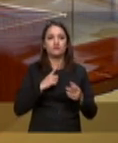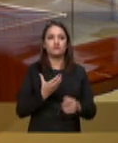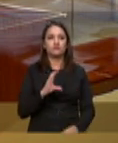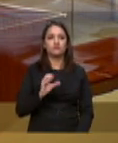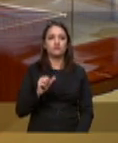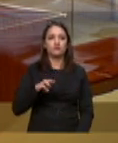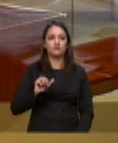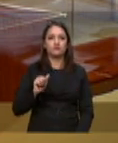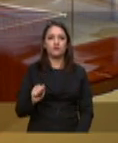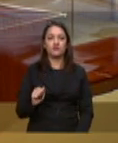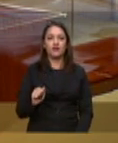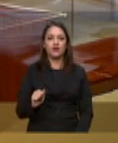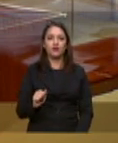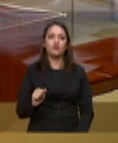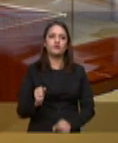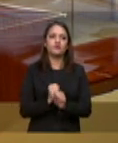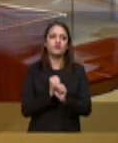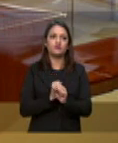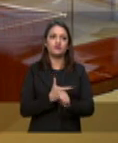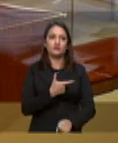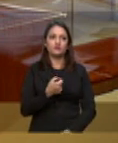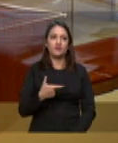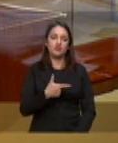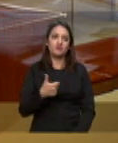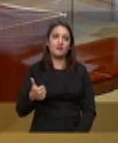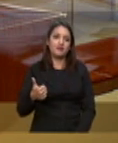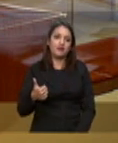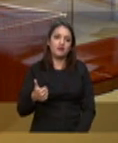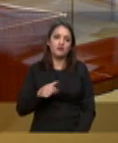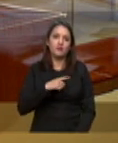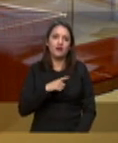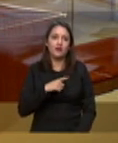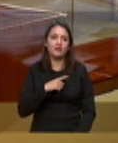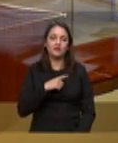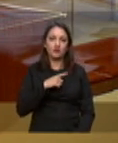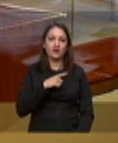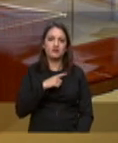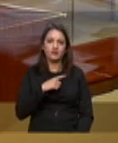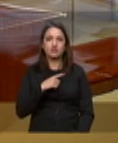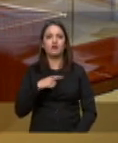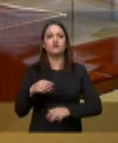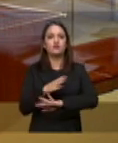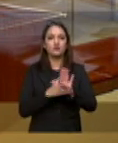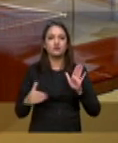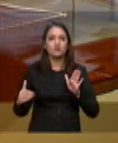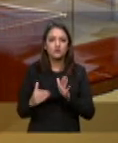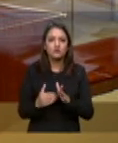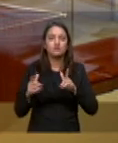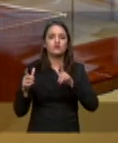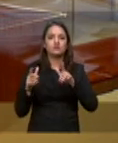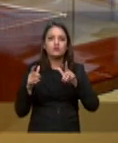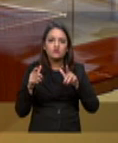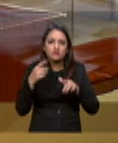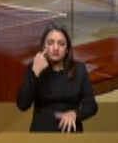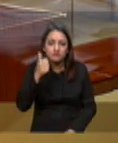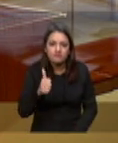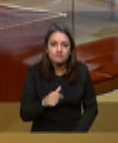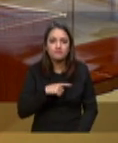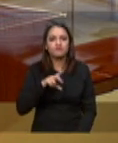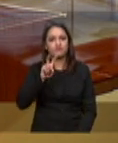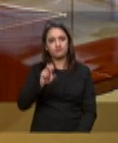CARF no ano de 2021 mostrou que de todos os casos por ela analisados, mais de